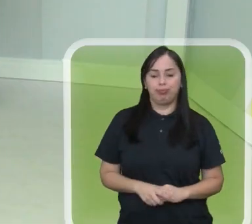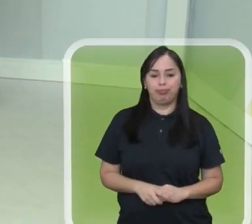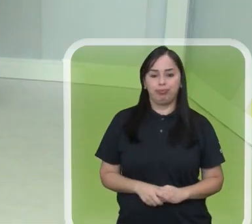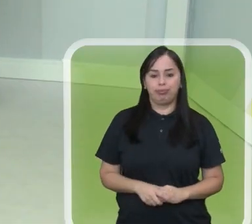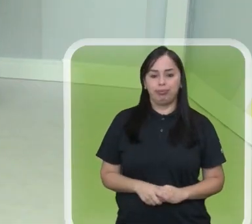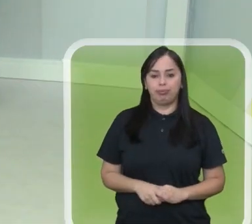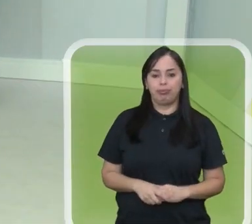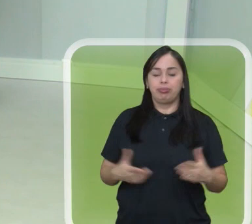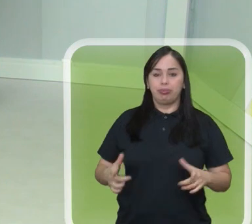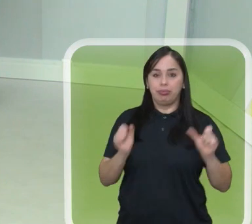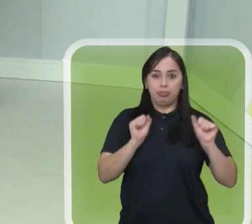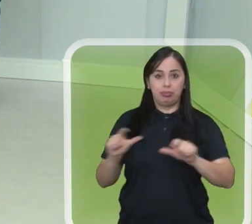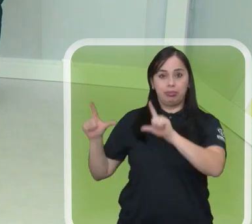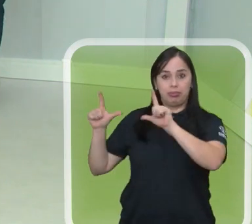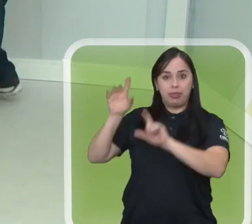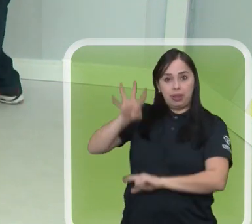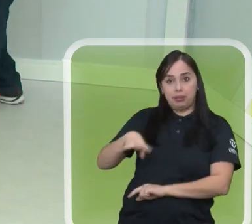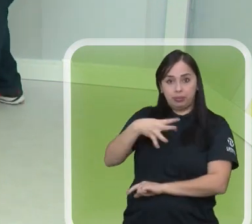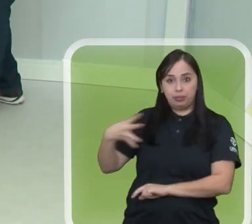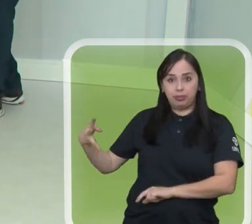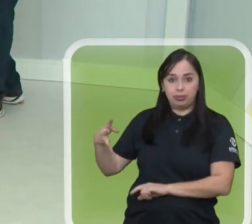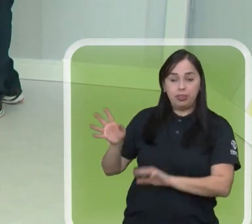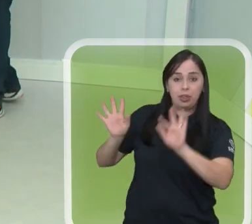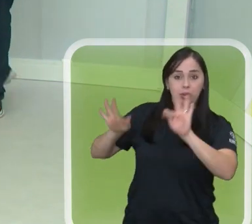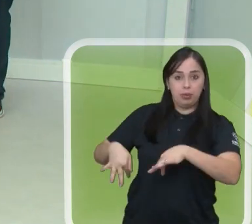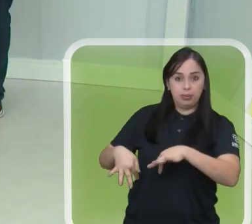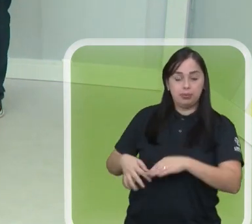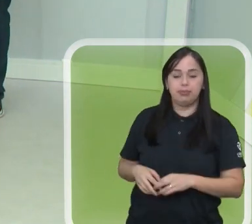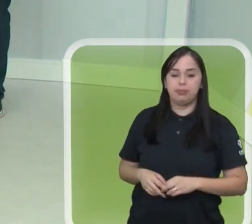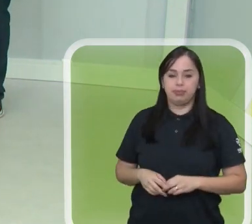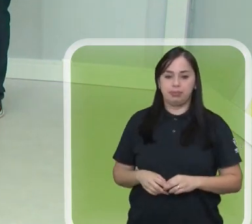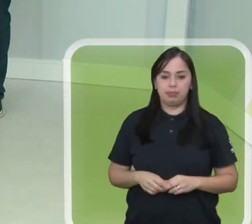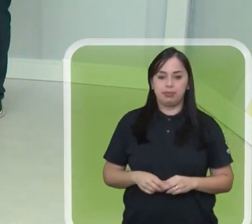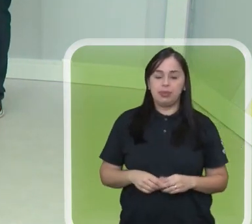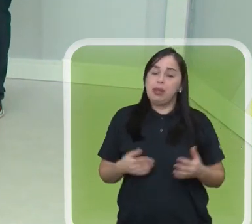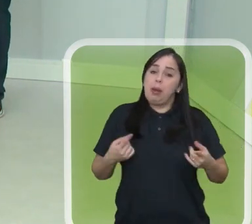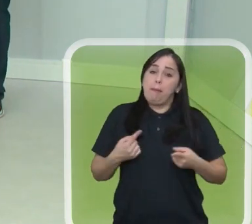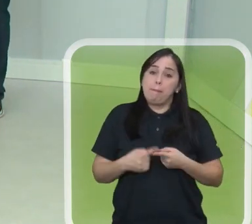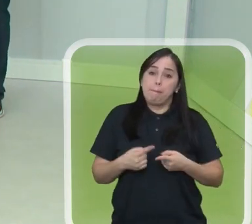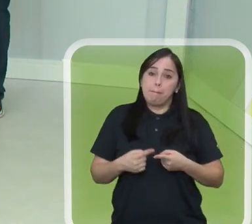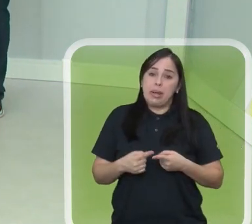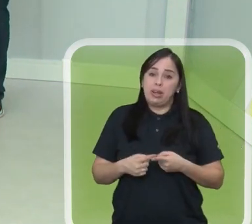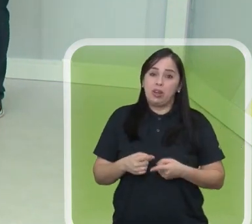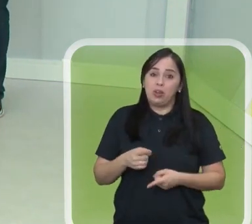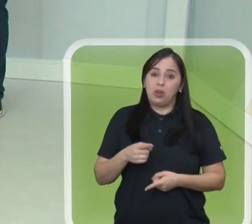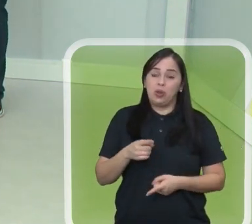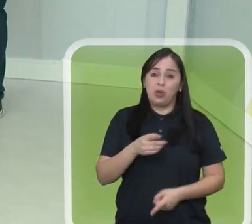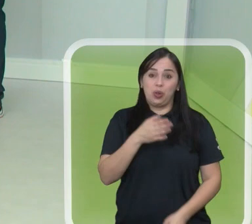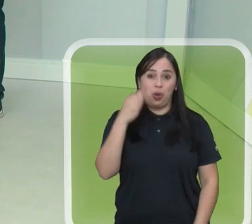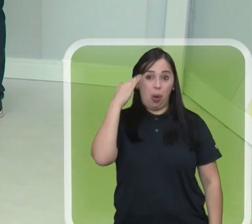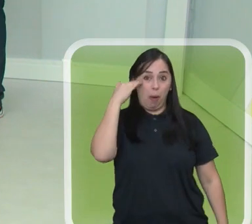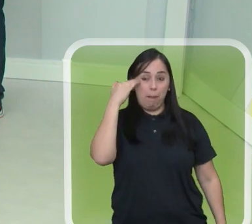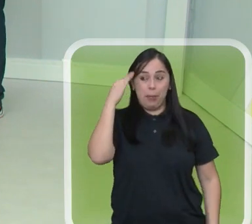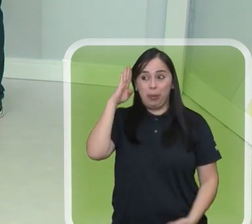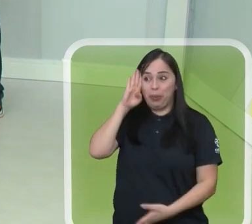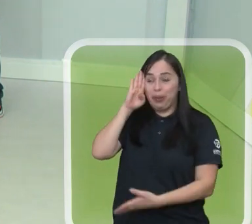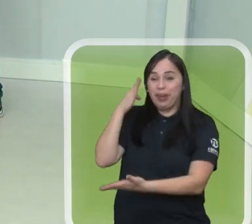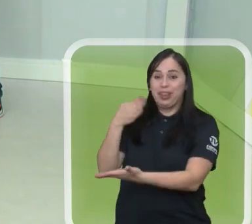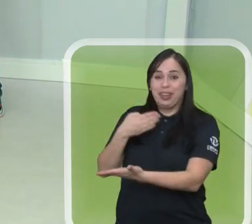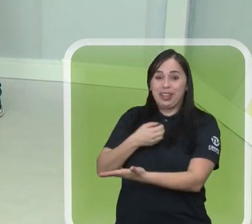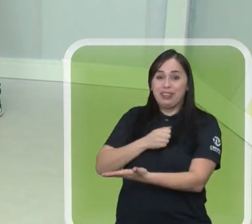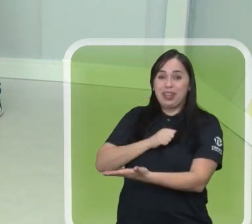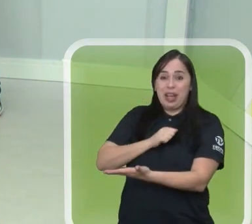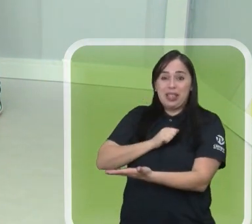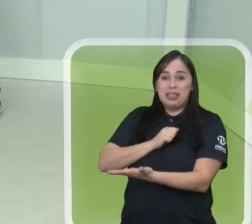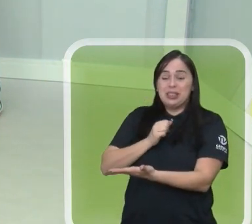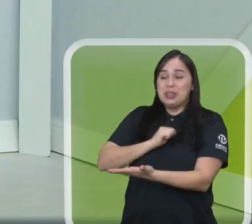na tela aqui pra gente a classificação final aqui da segunda fase da competição, porque o coração do Bruno Castilho até sangra quando ele vê aqui,